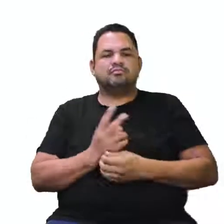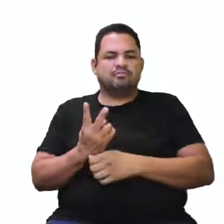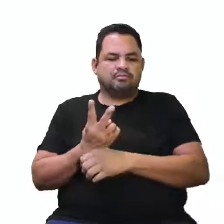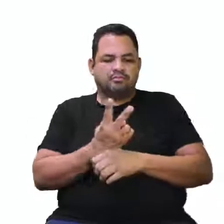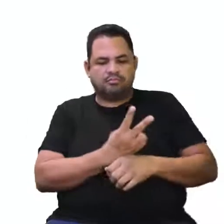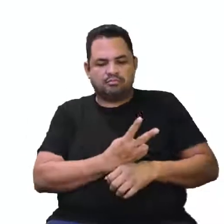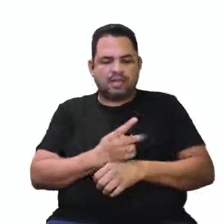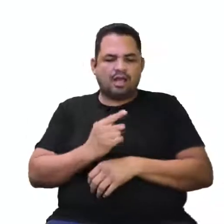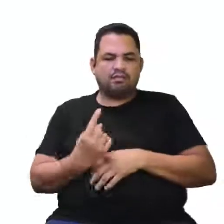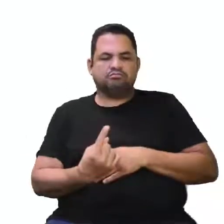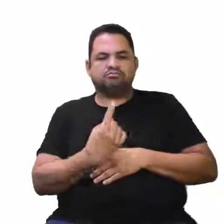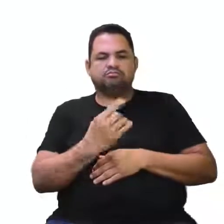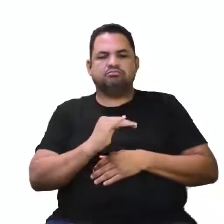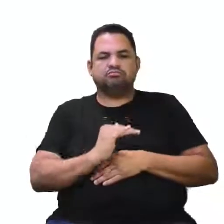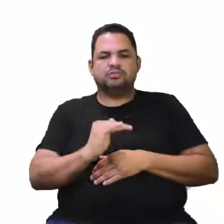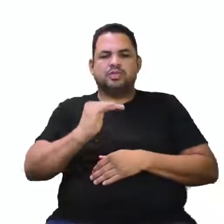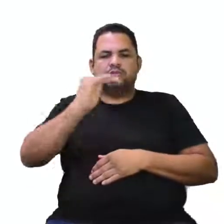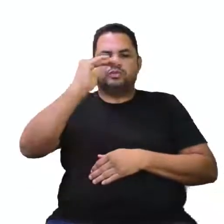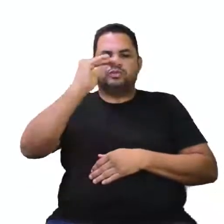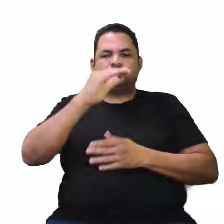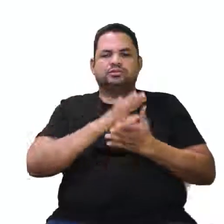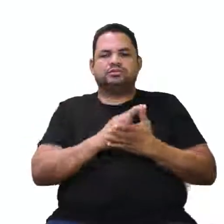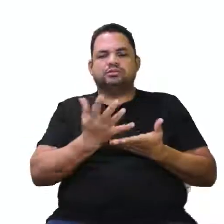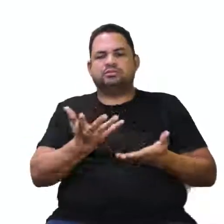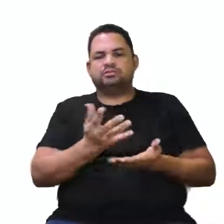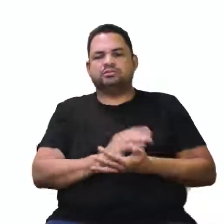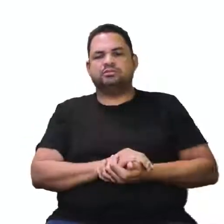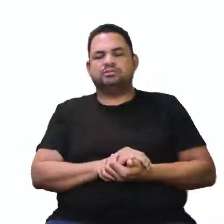a busca aí por ser adulto, né?